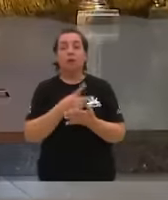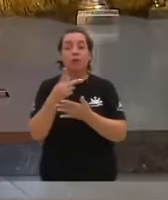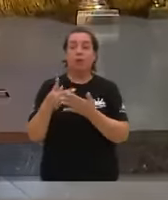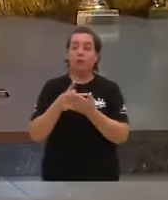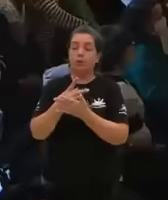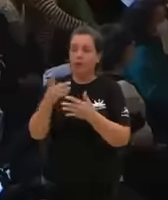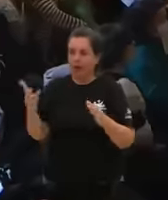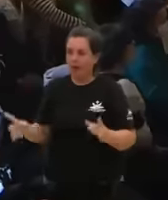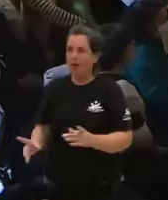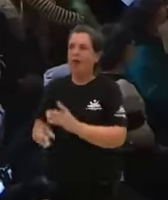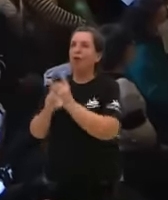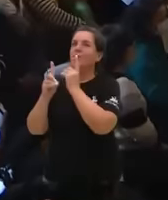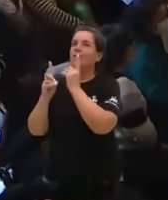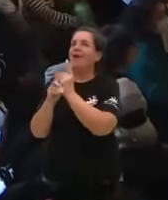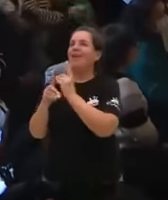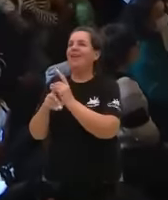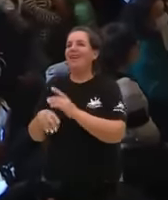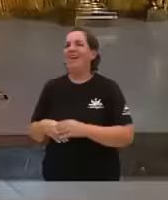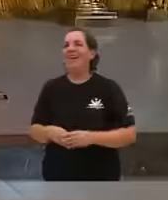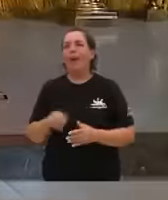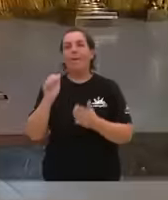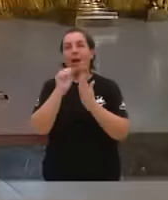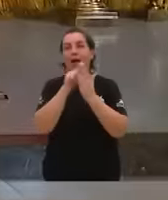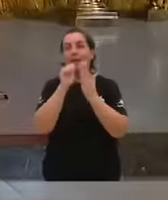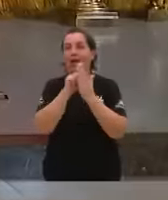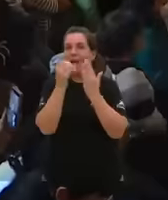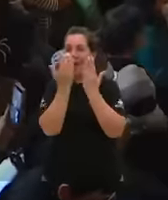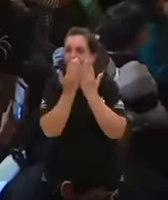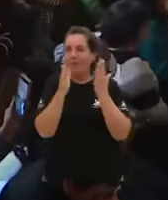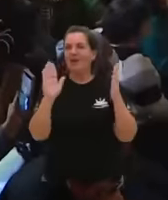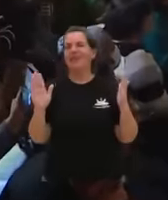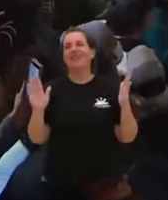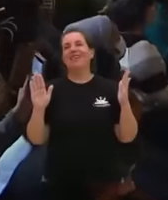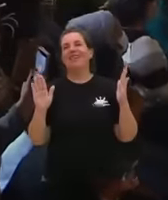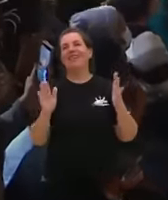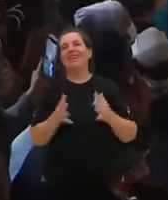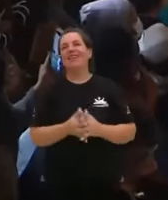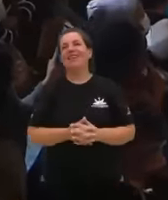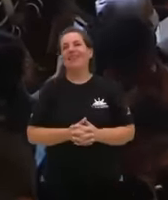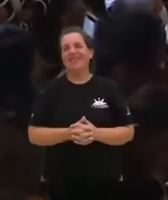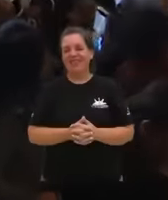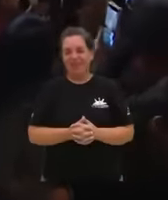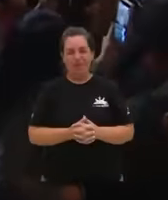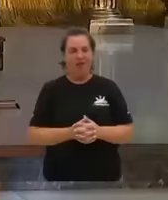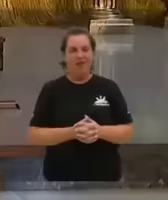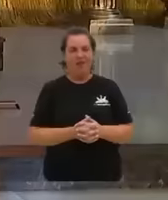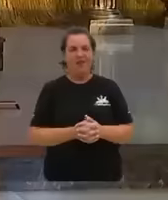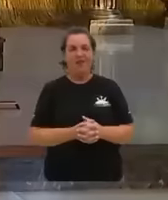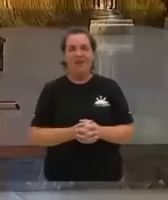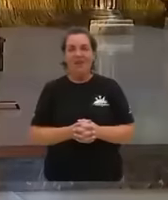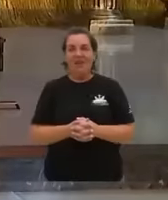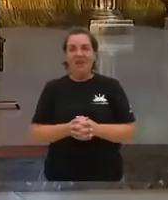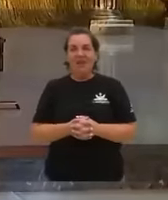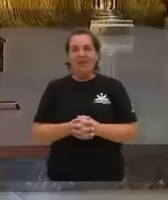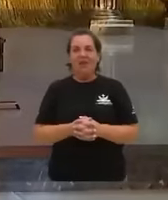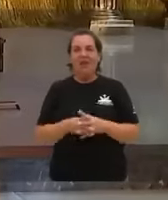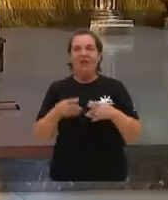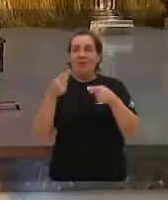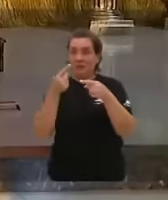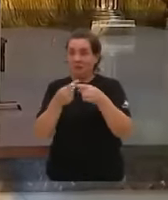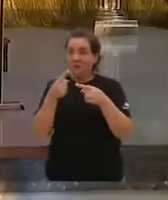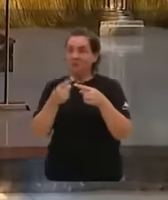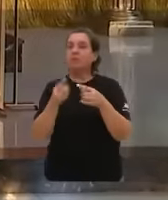procurai e achareis, batei e a porta vos será aberta. Ora, por que